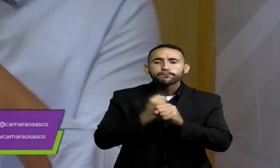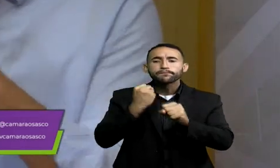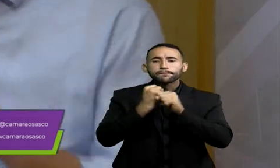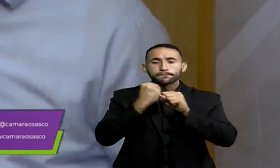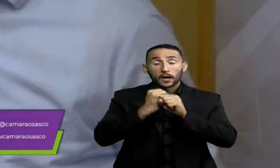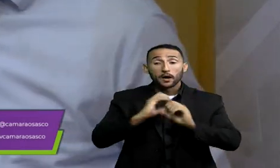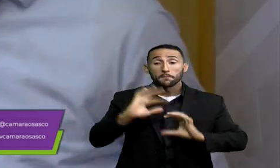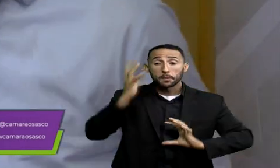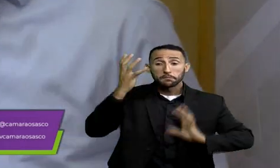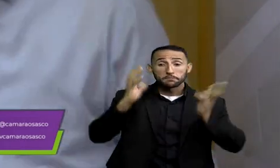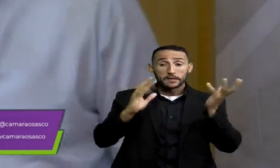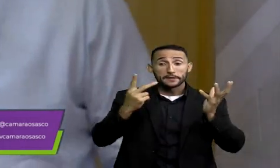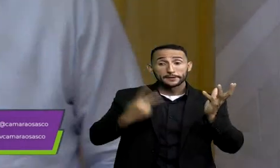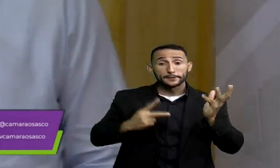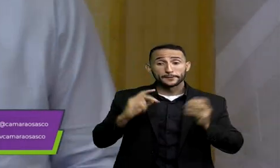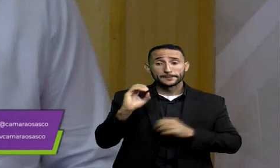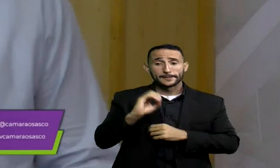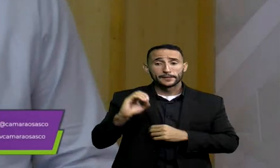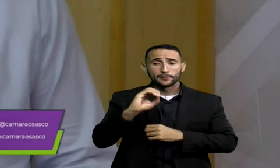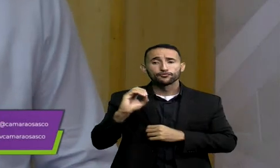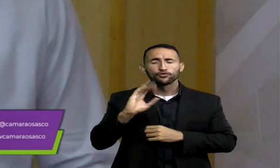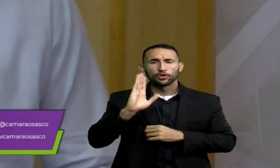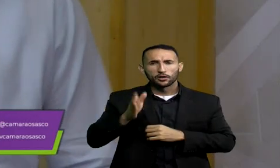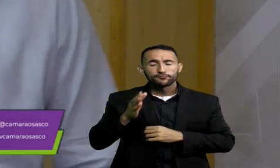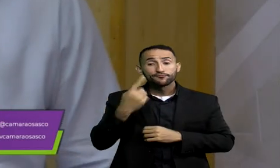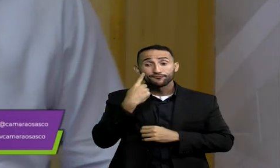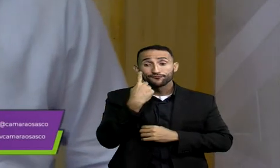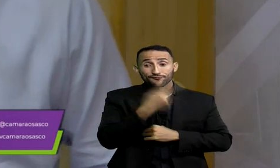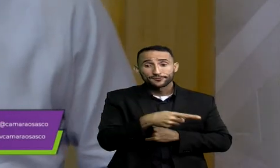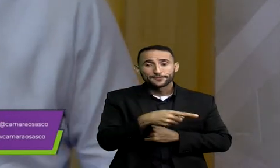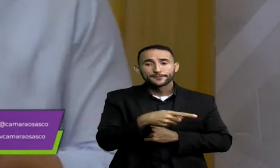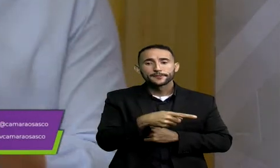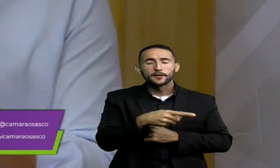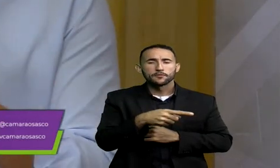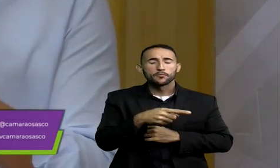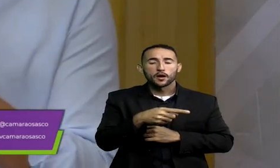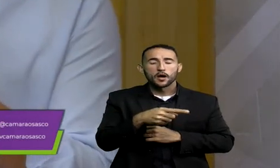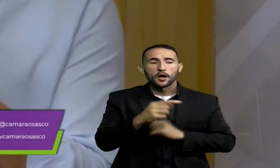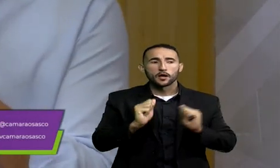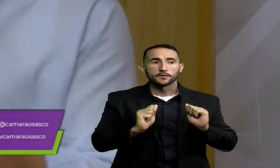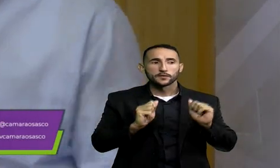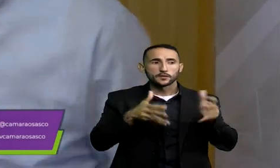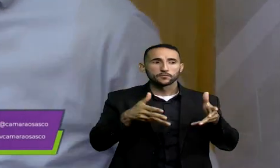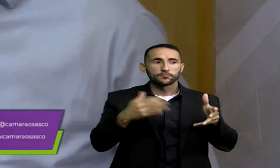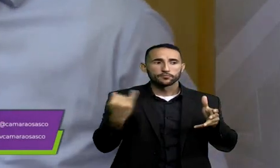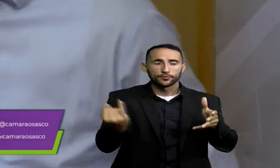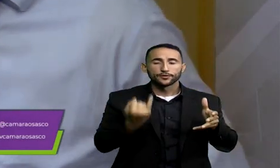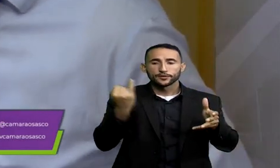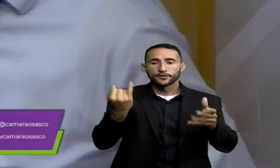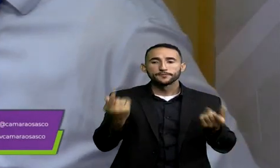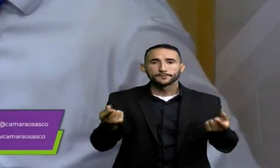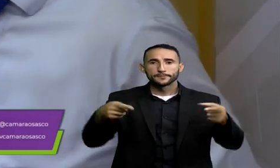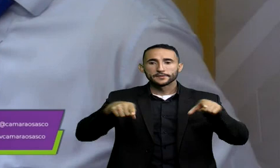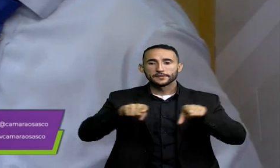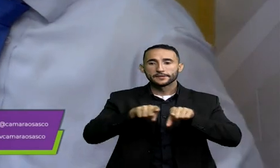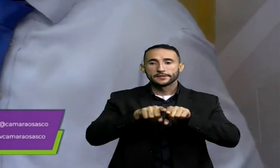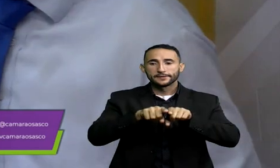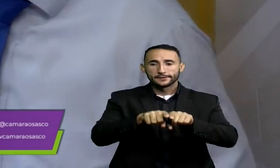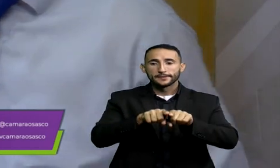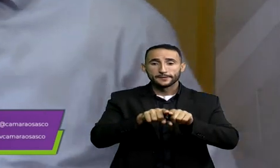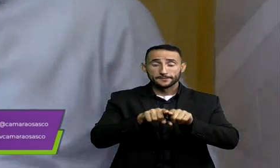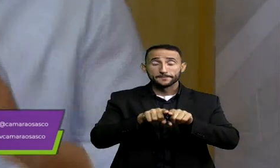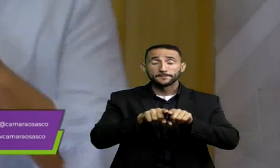coisas boas na nossa cidade Hoje estive presenciando ali uma ação muito importante em parceria com a